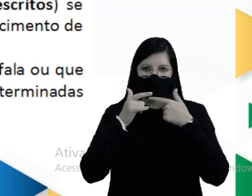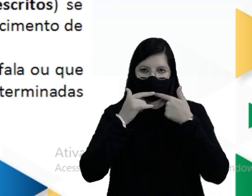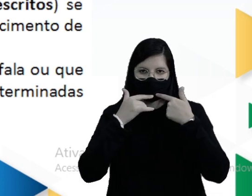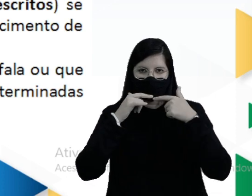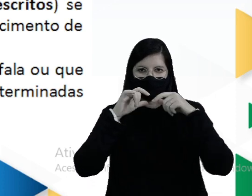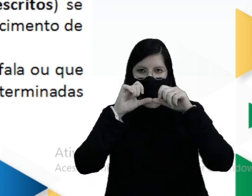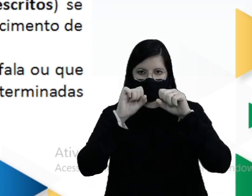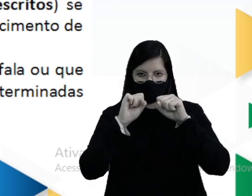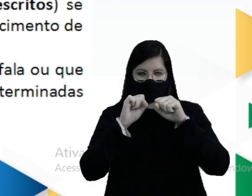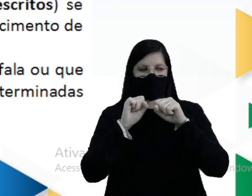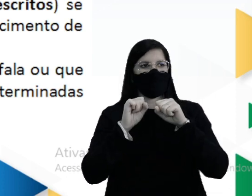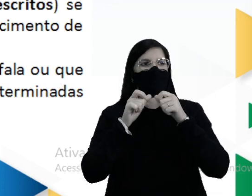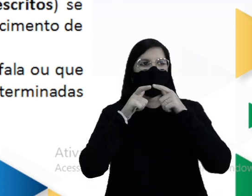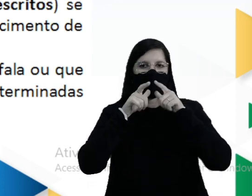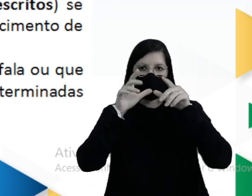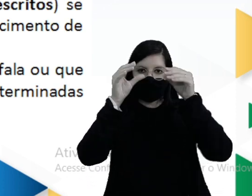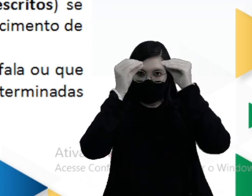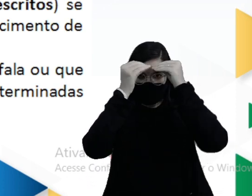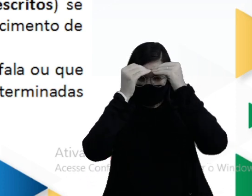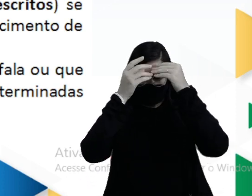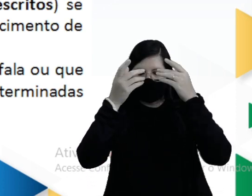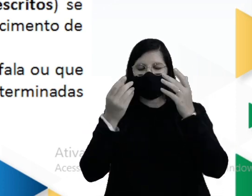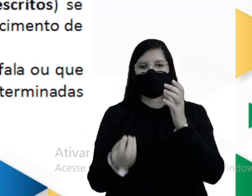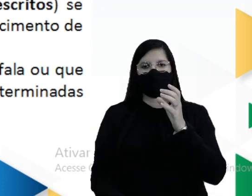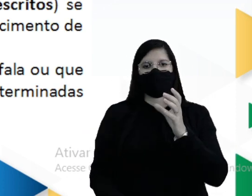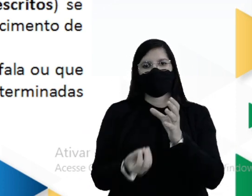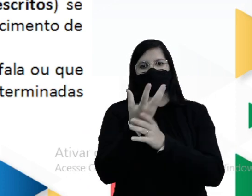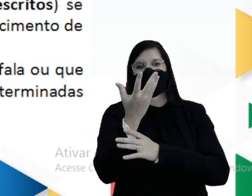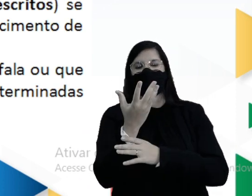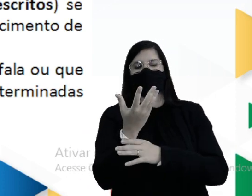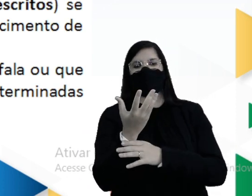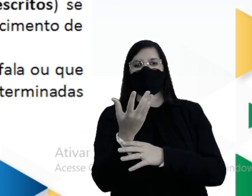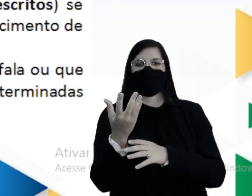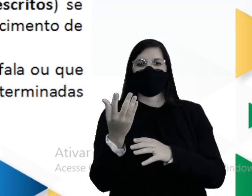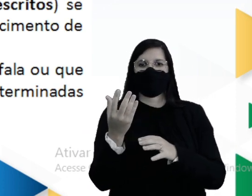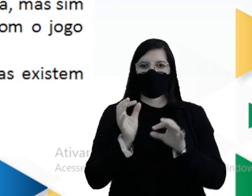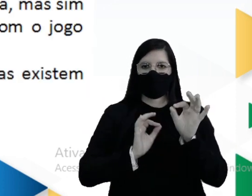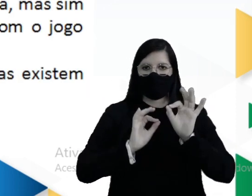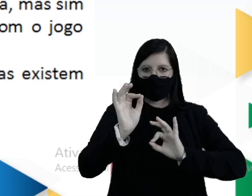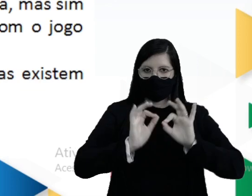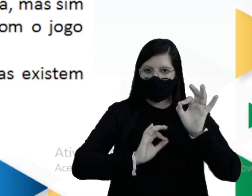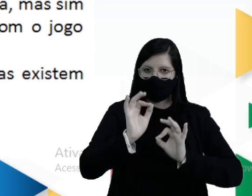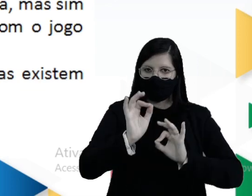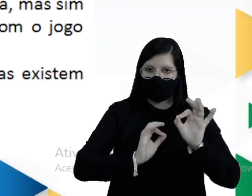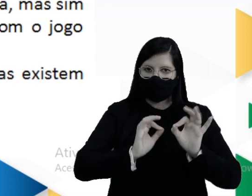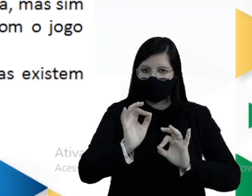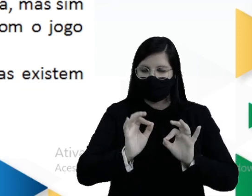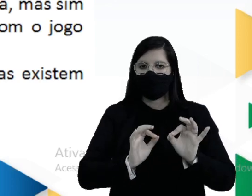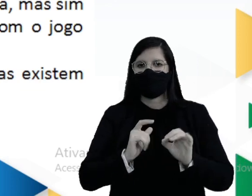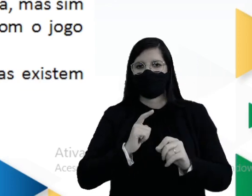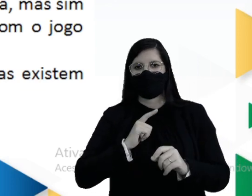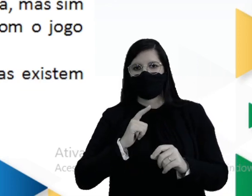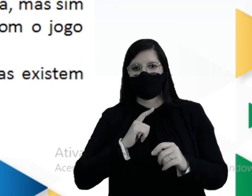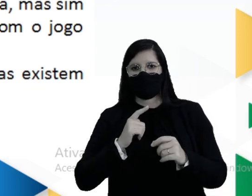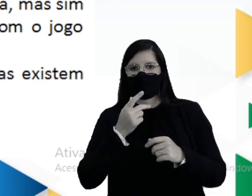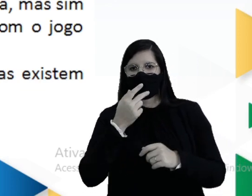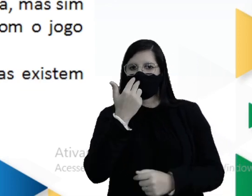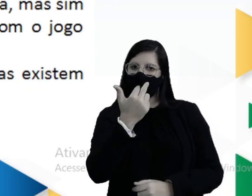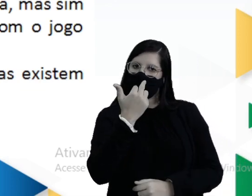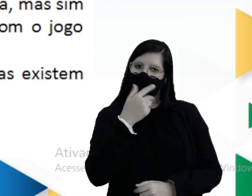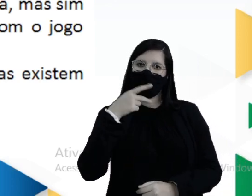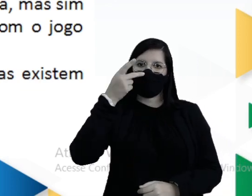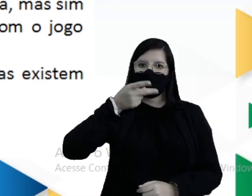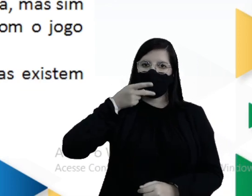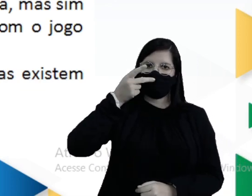que nós temos, esse cuidado na elaboração, cuidado na organização. E aqui eu tenho língua falada e